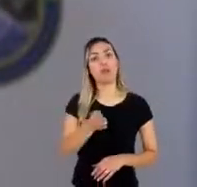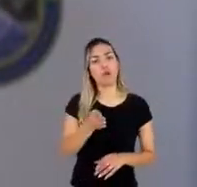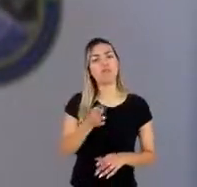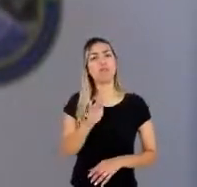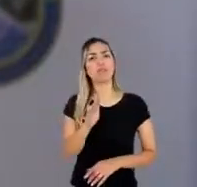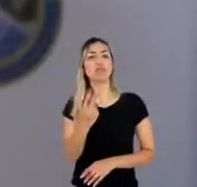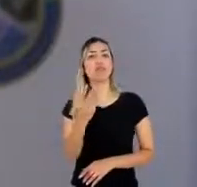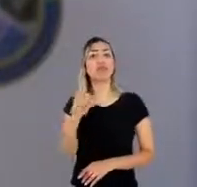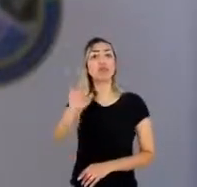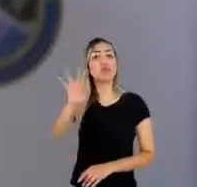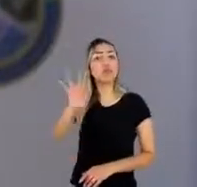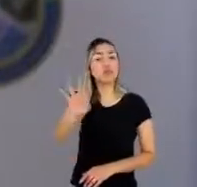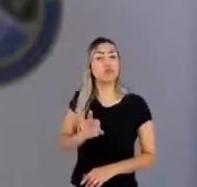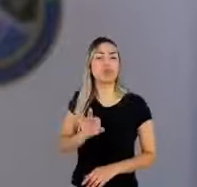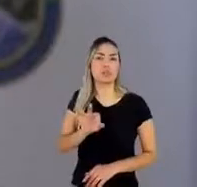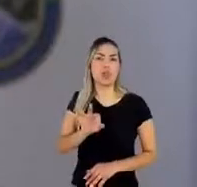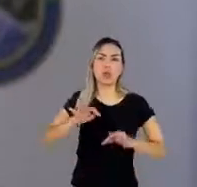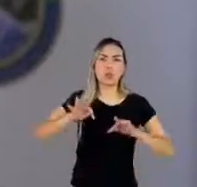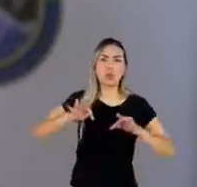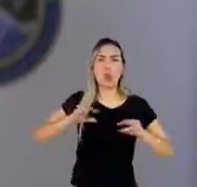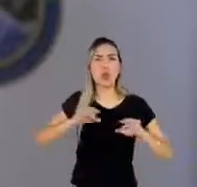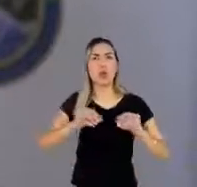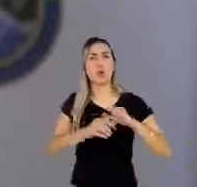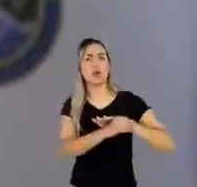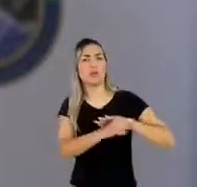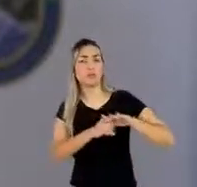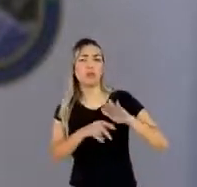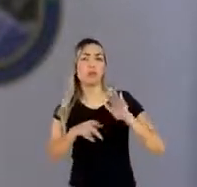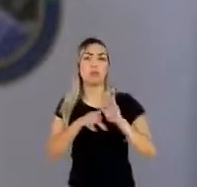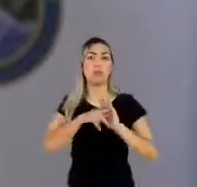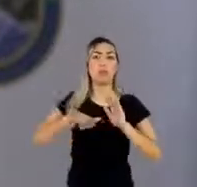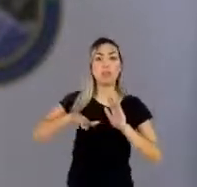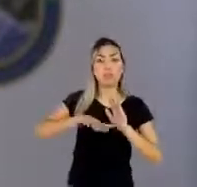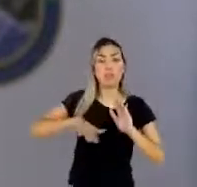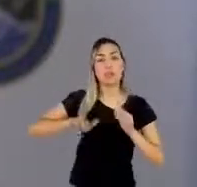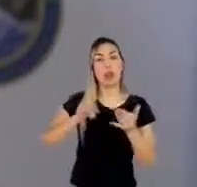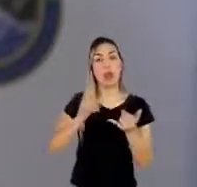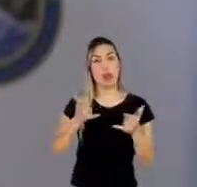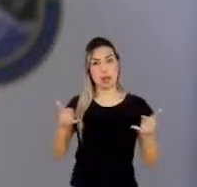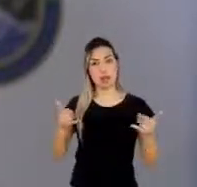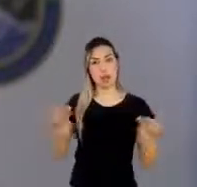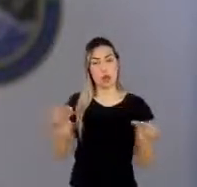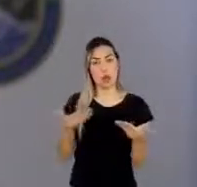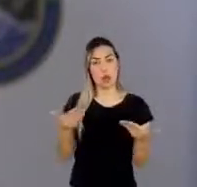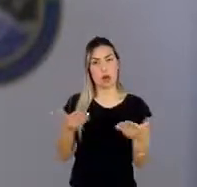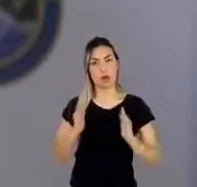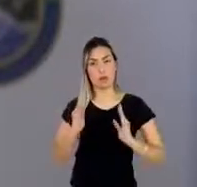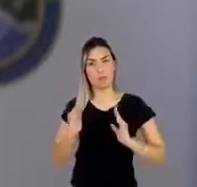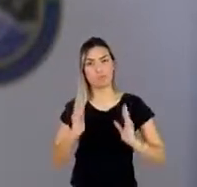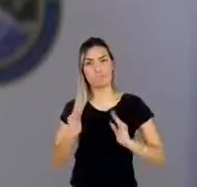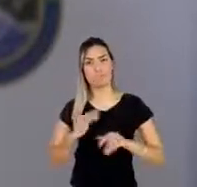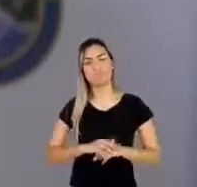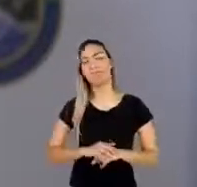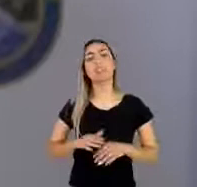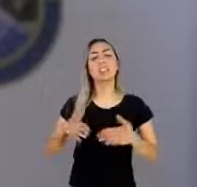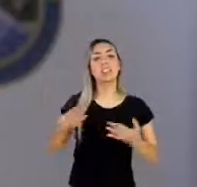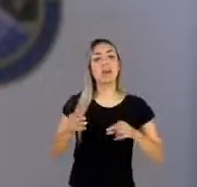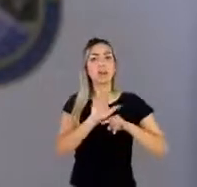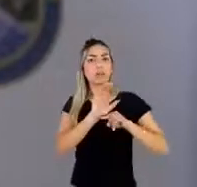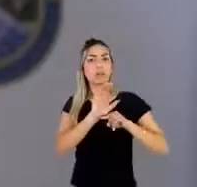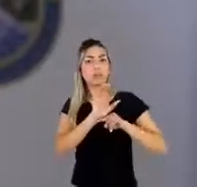de todo o investimento no setor elétrico nesse período no contexto da descarbonização